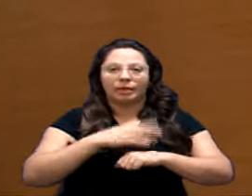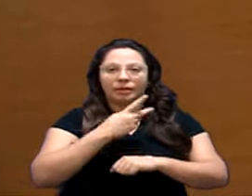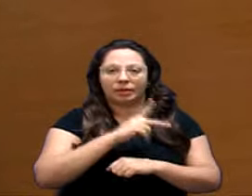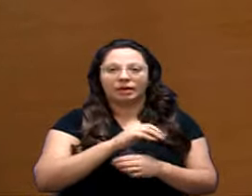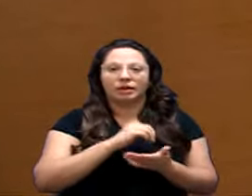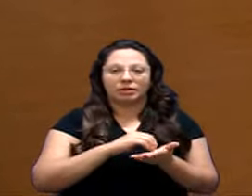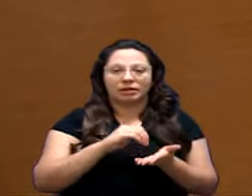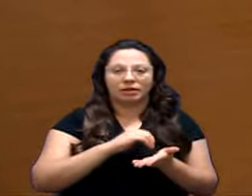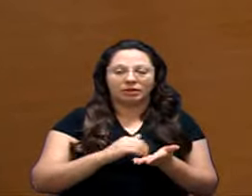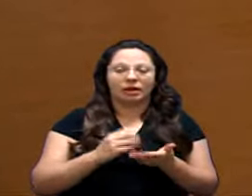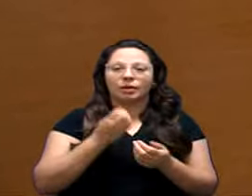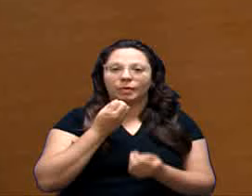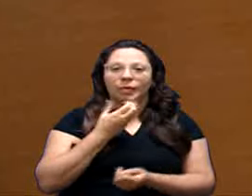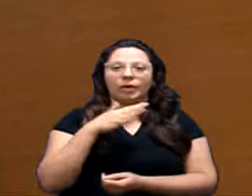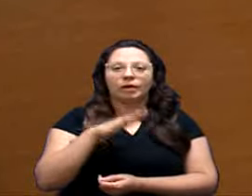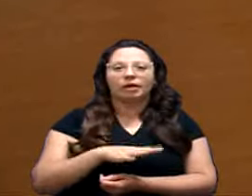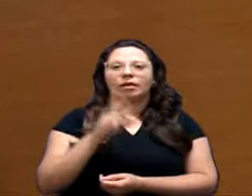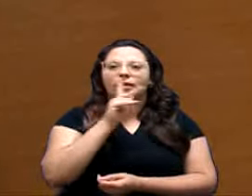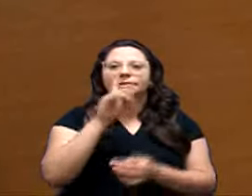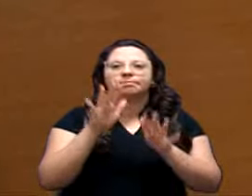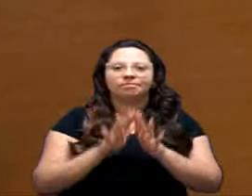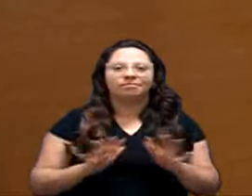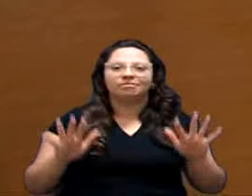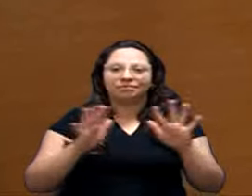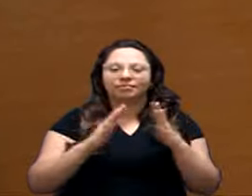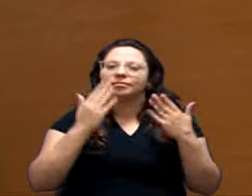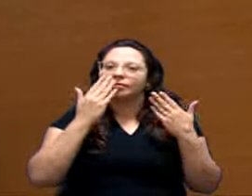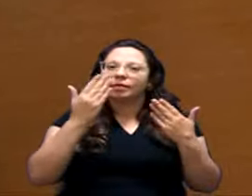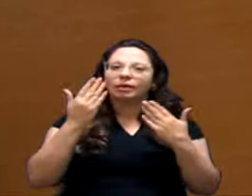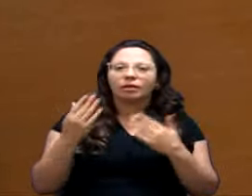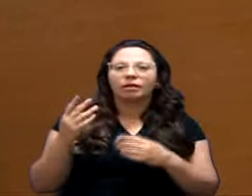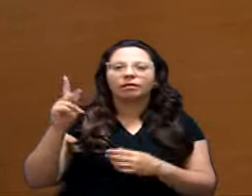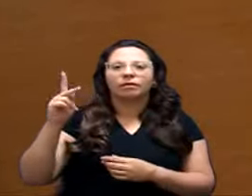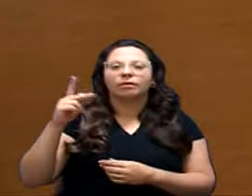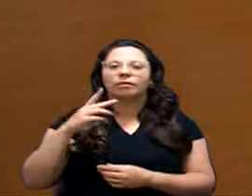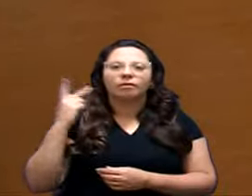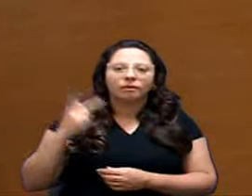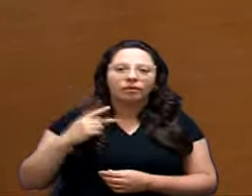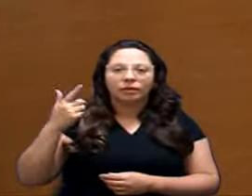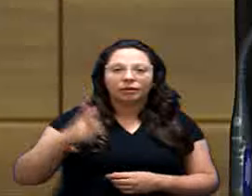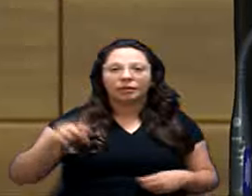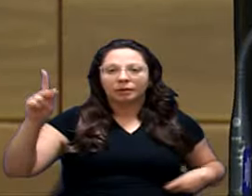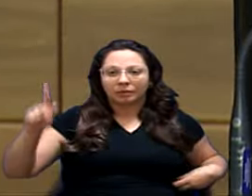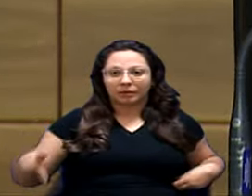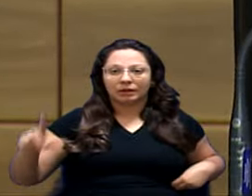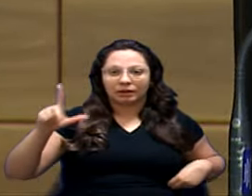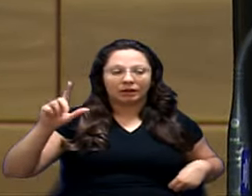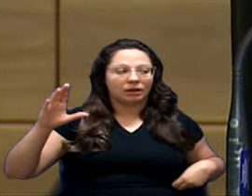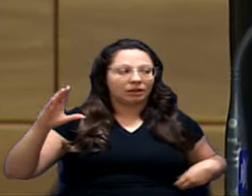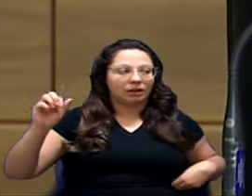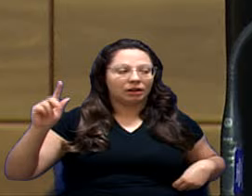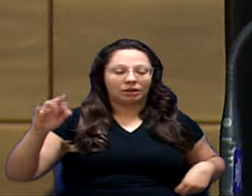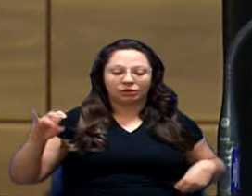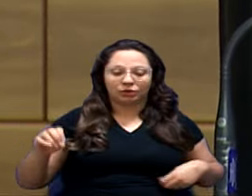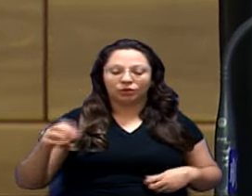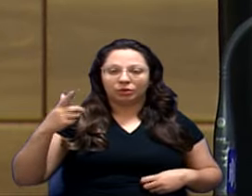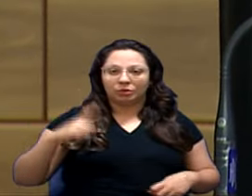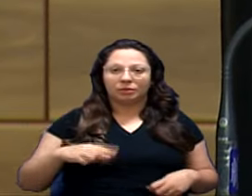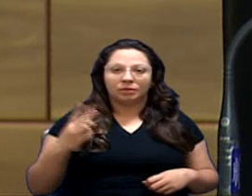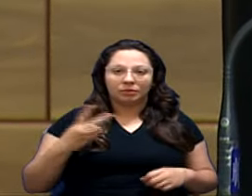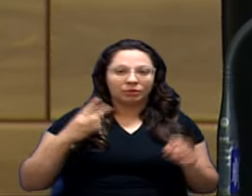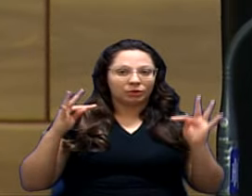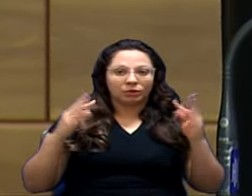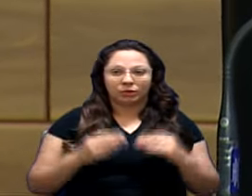campanate Boa tarde a todos agradecer o vereador Presidente Cláudio no nome dele todos os vereadores aqui presentes os